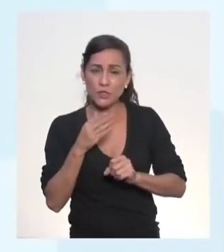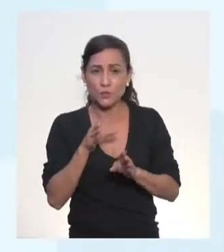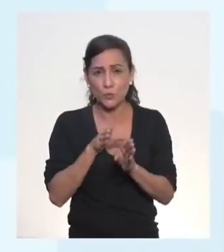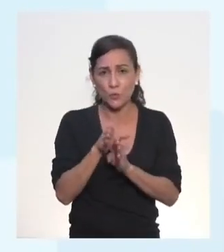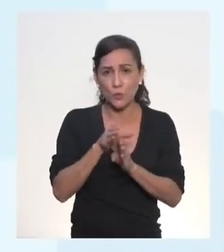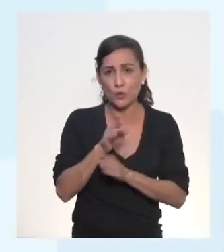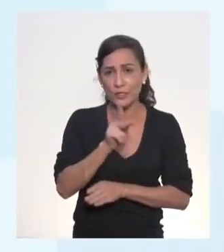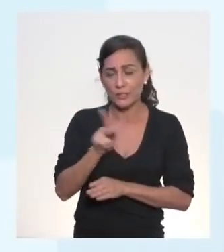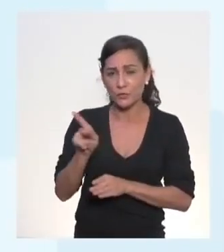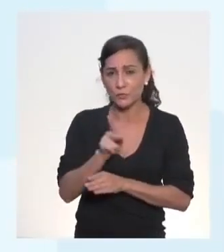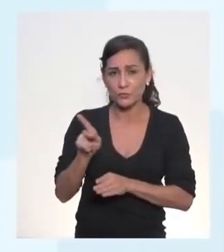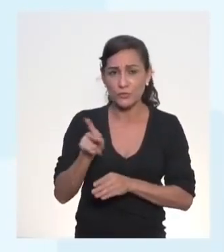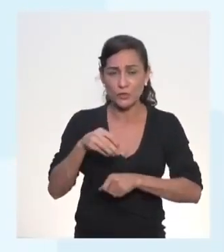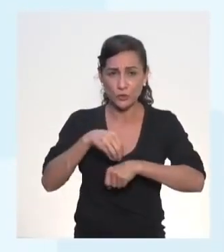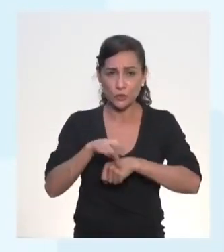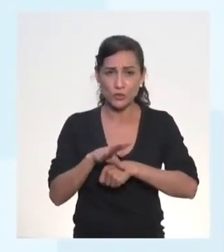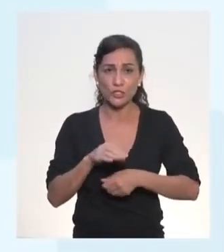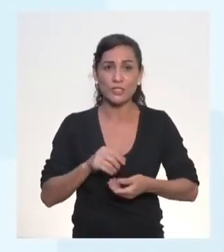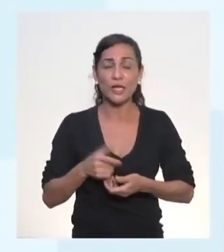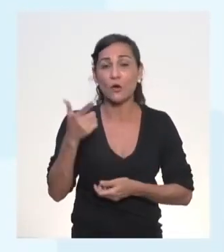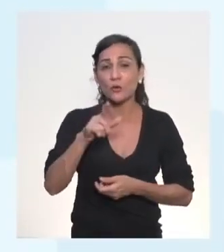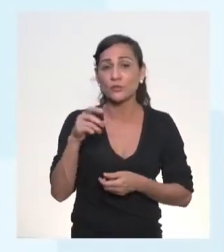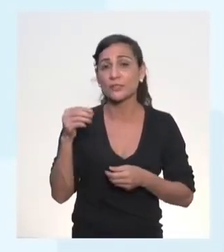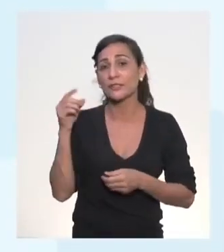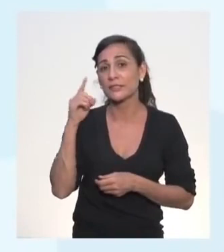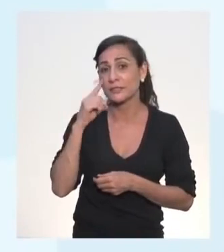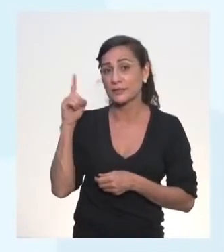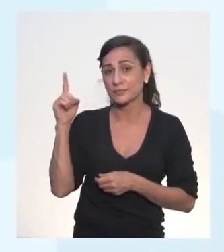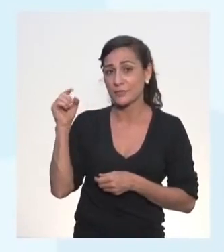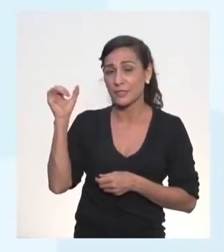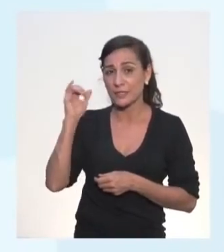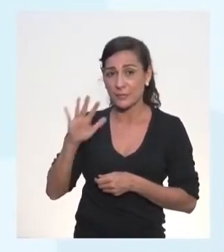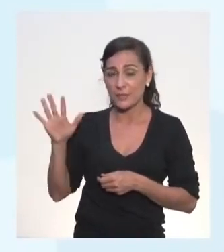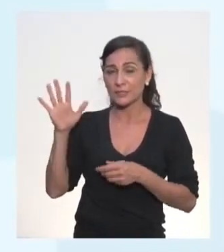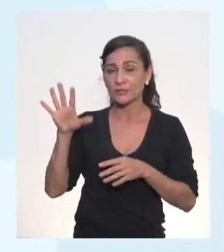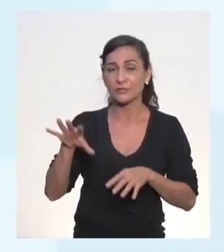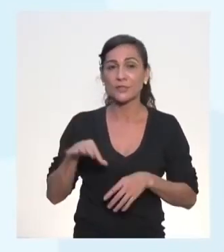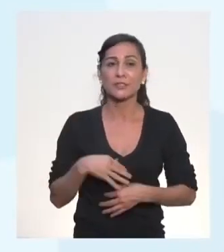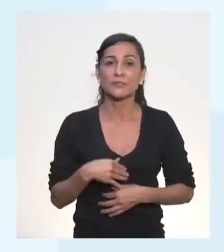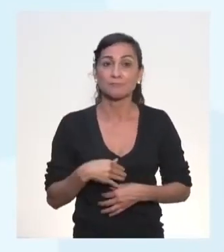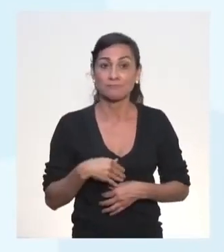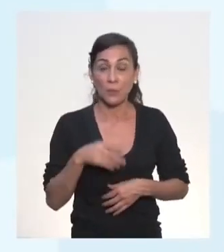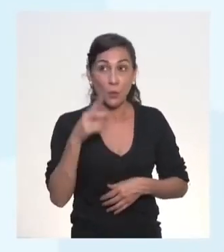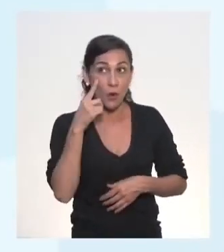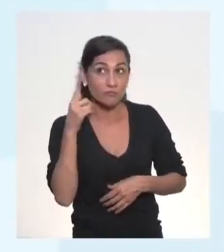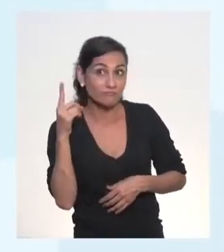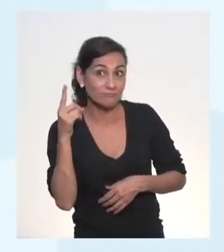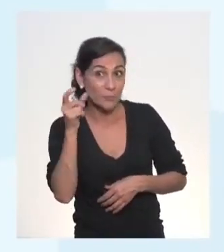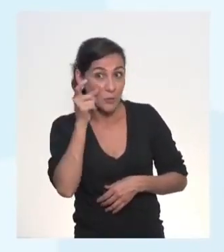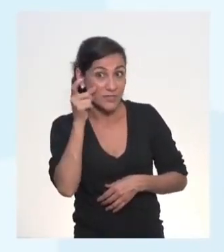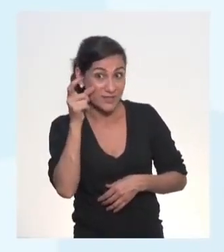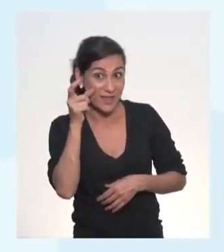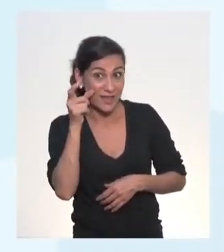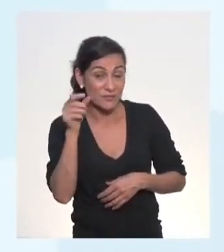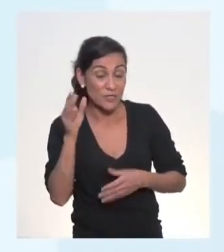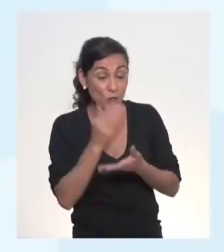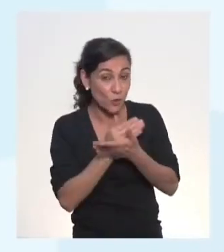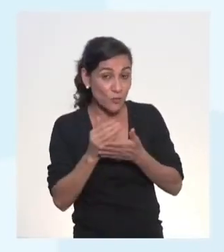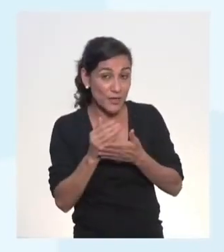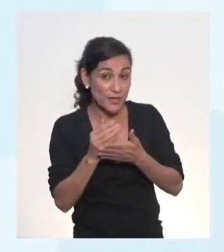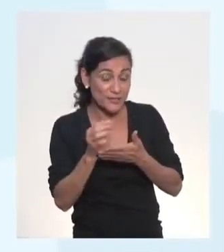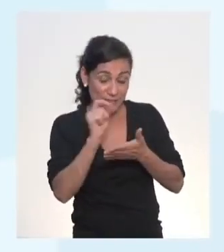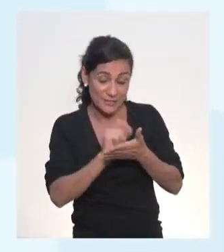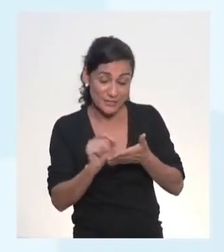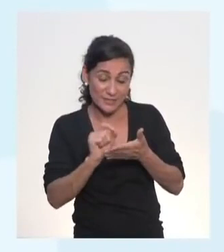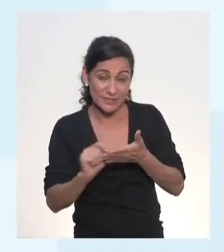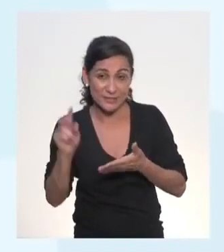bonitinho. Olha só, outra imagem. Inspire-se nessa imagem, né, e comece a escrita de uma narrativa. Olha